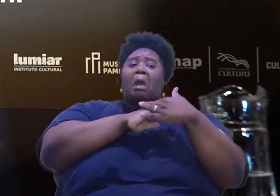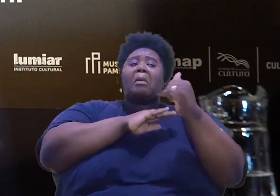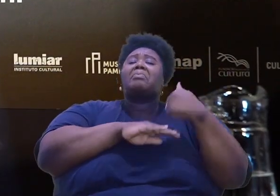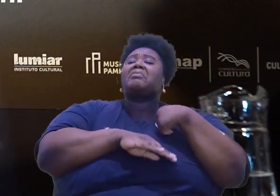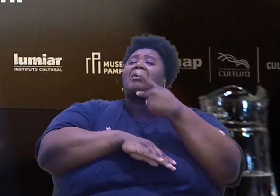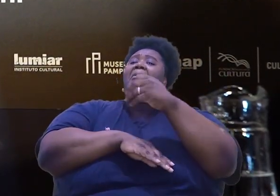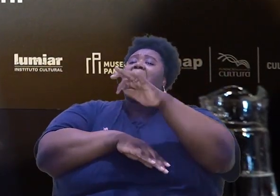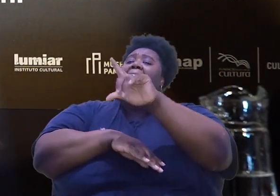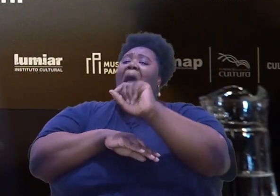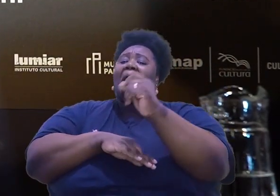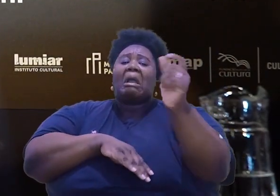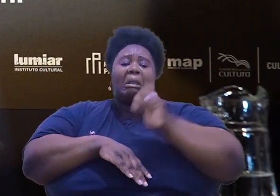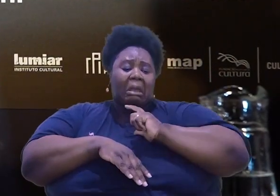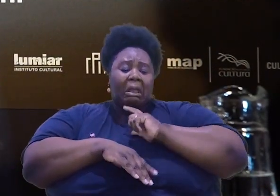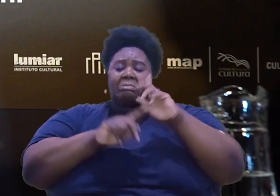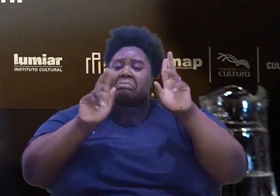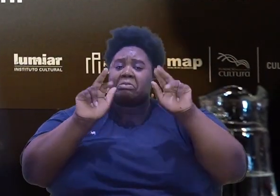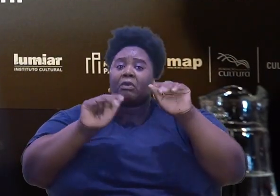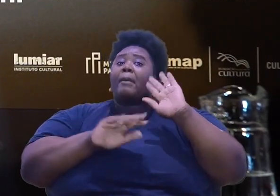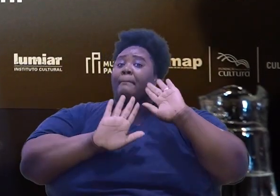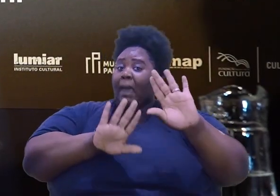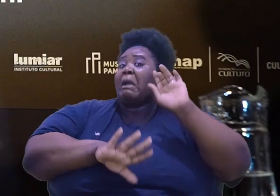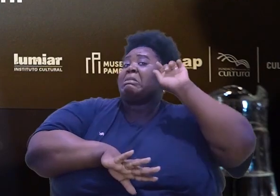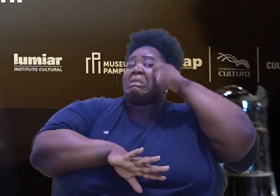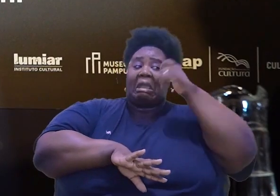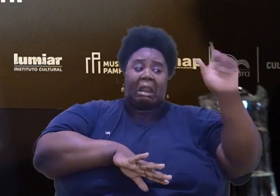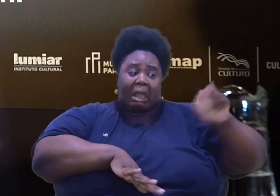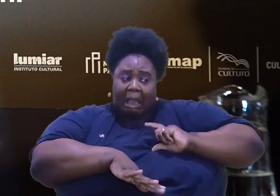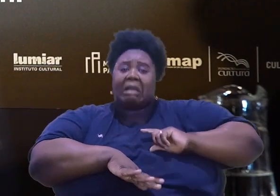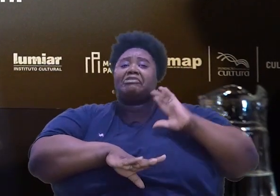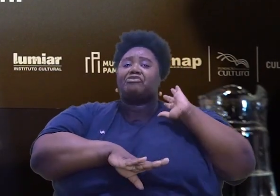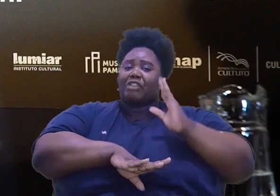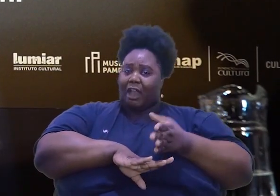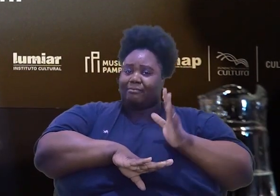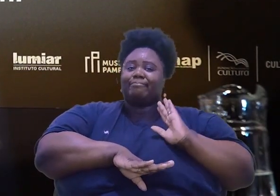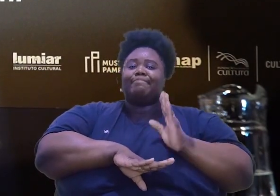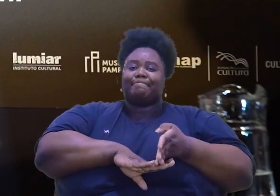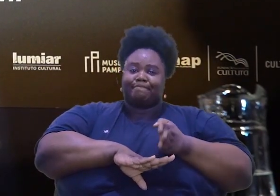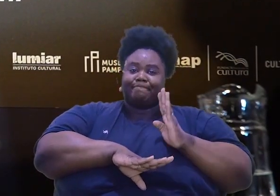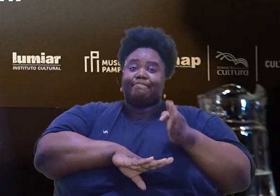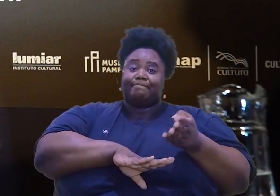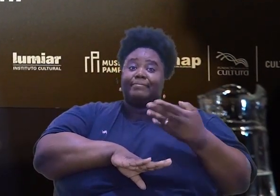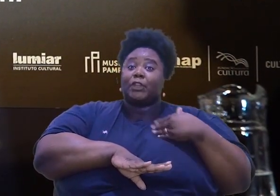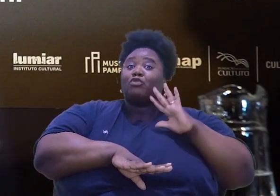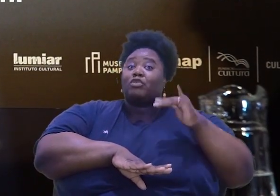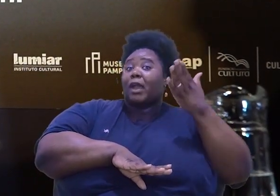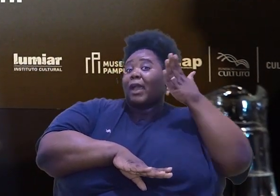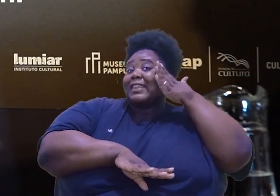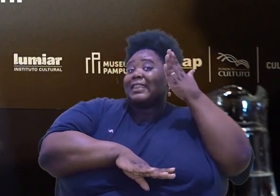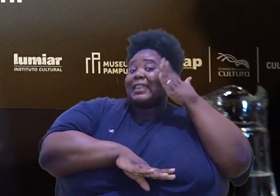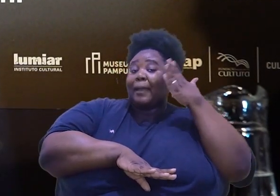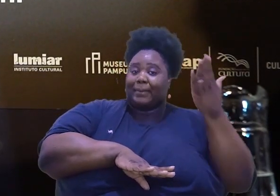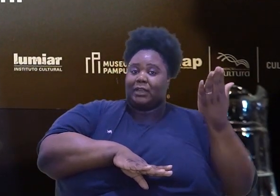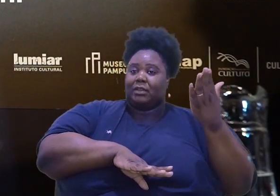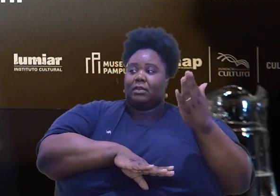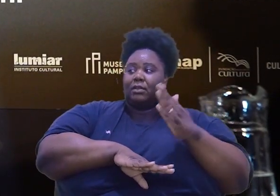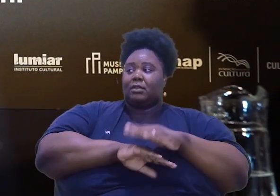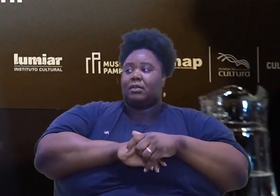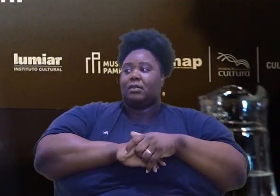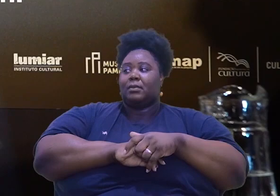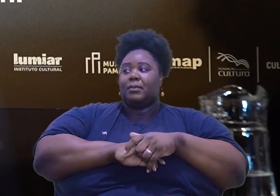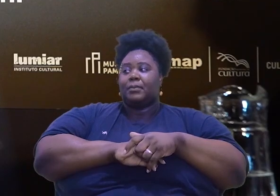sua parda, mas fui chamada sua negra. Entende? Então, saber ser que